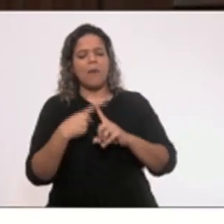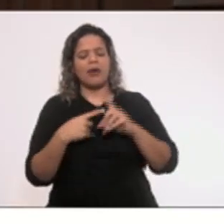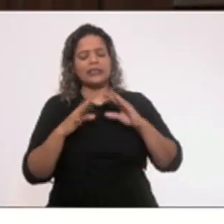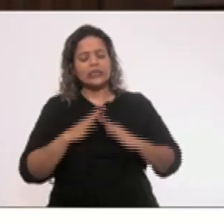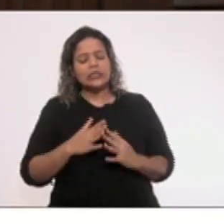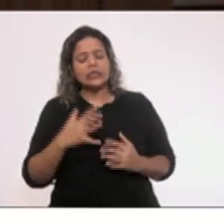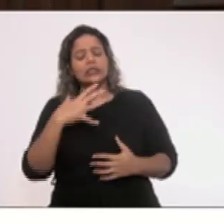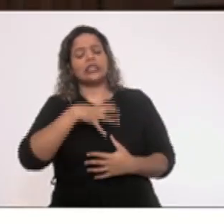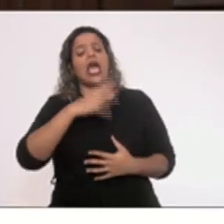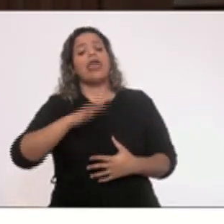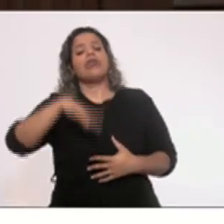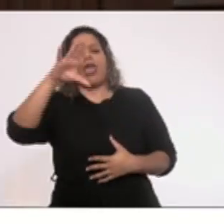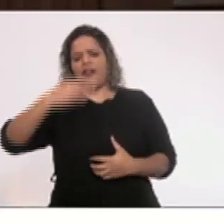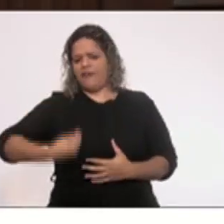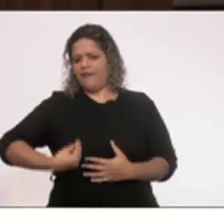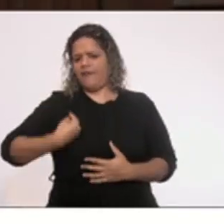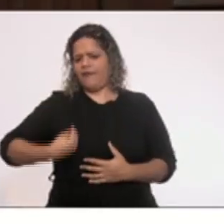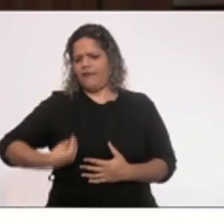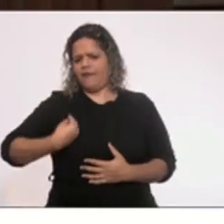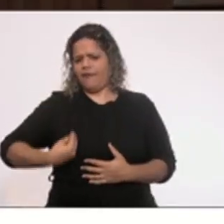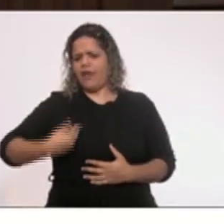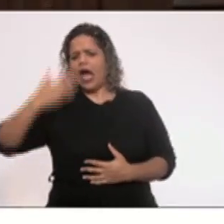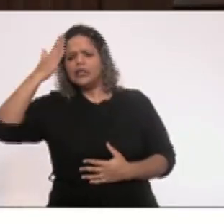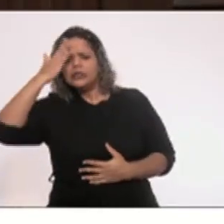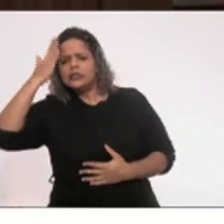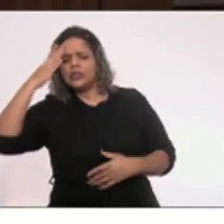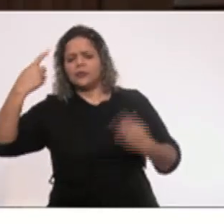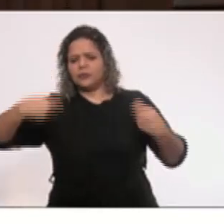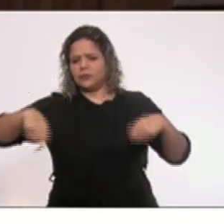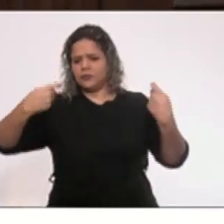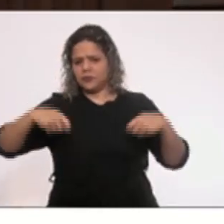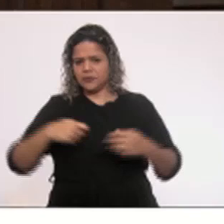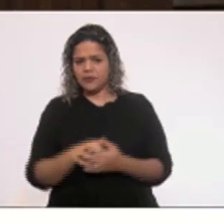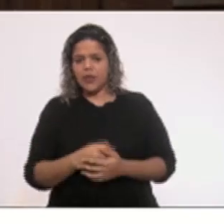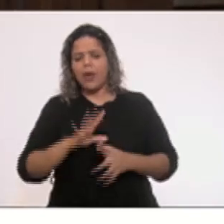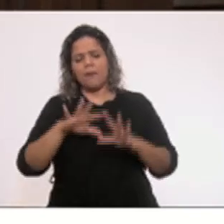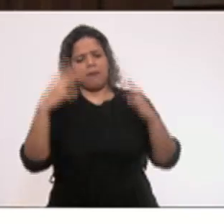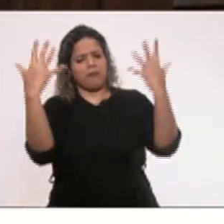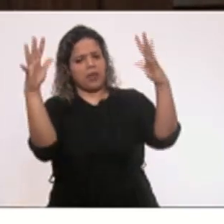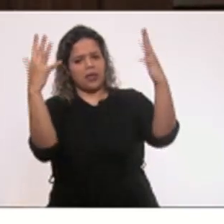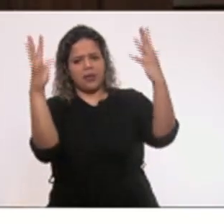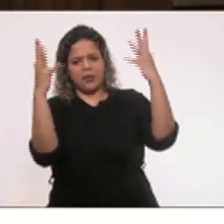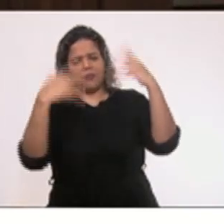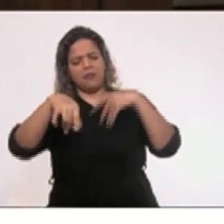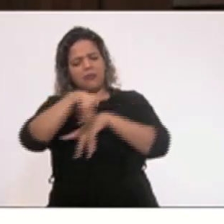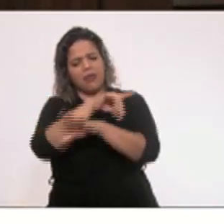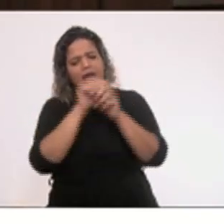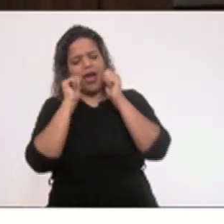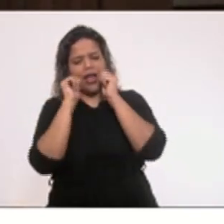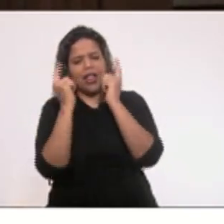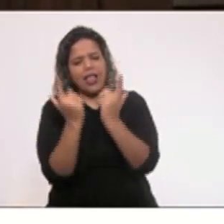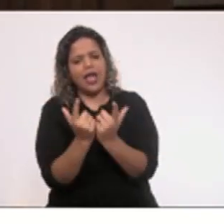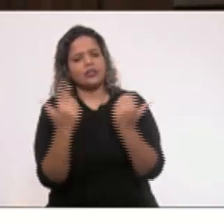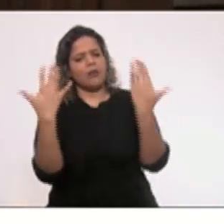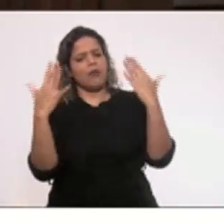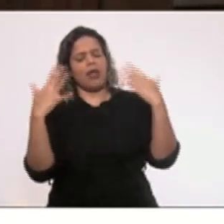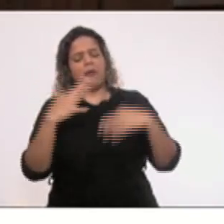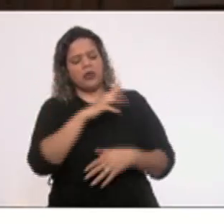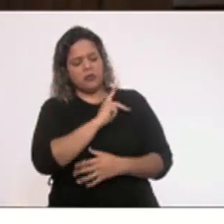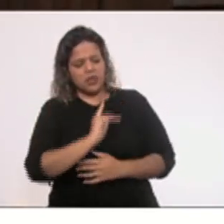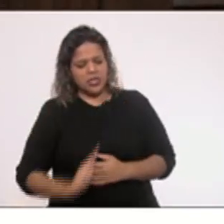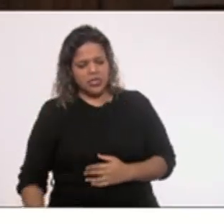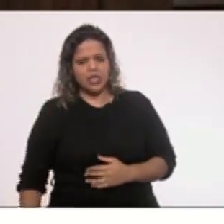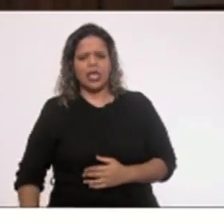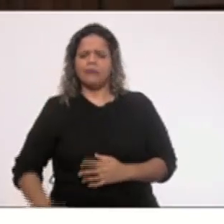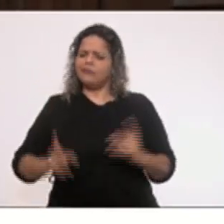quem sente, quem vive, sabe da necessidade. Então, parabéns a esta casa, parabéns à presidência, que